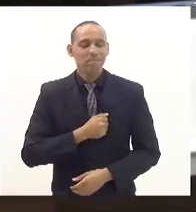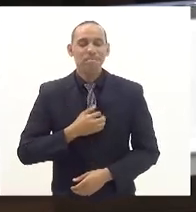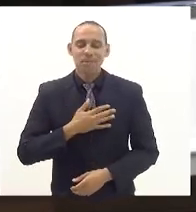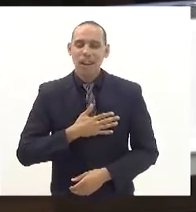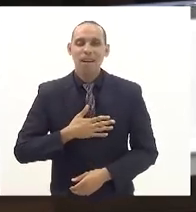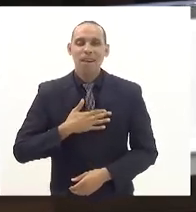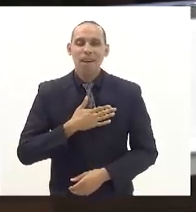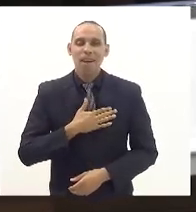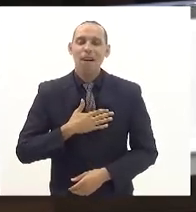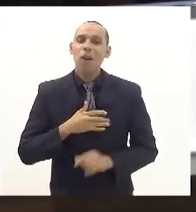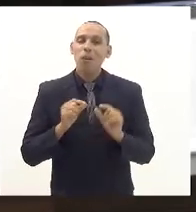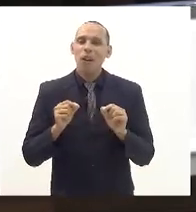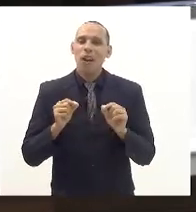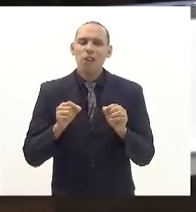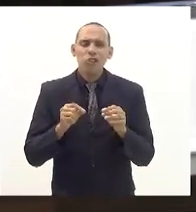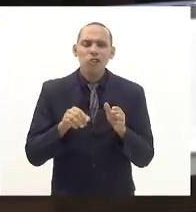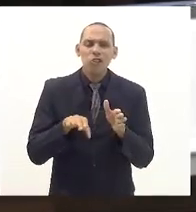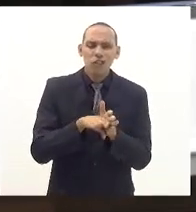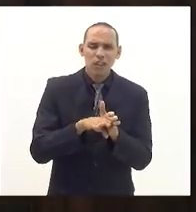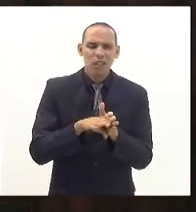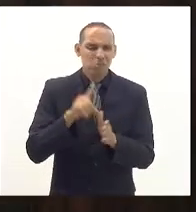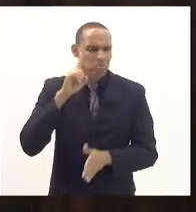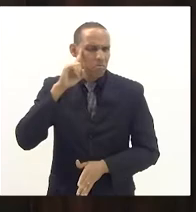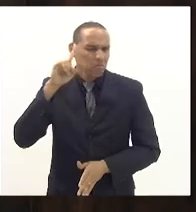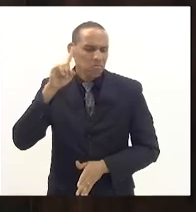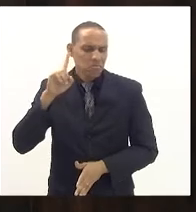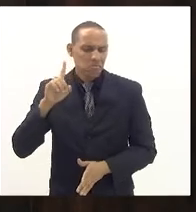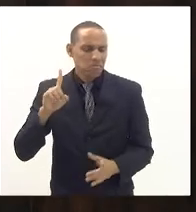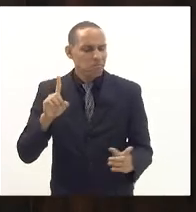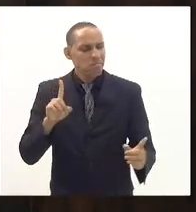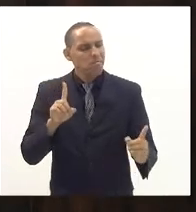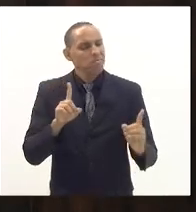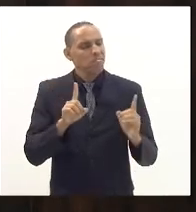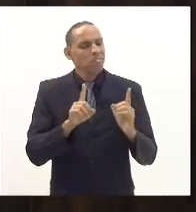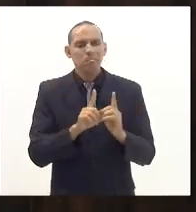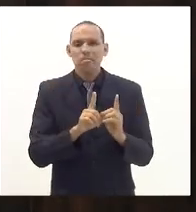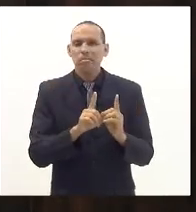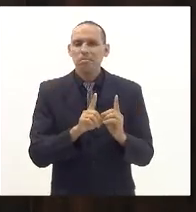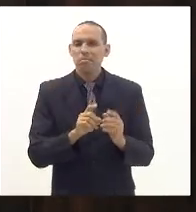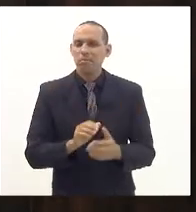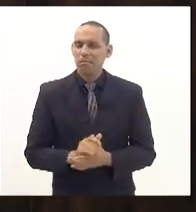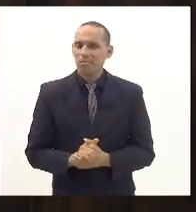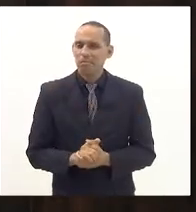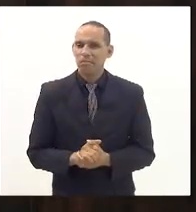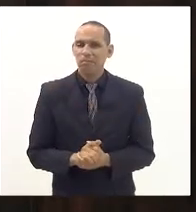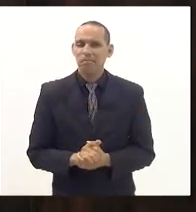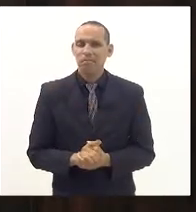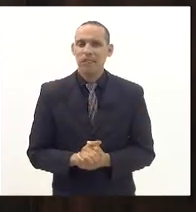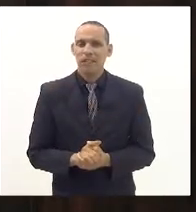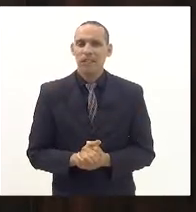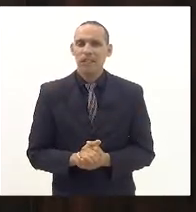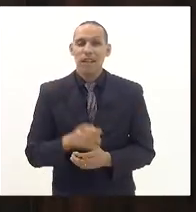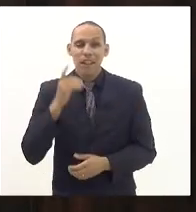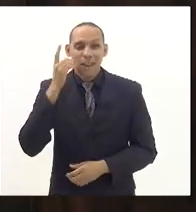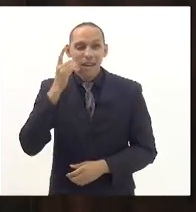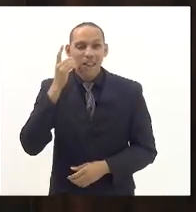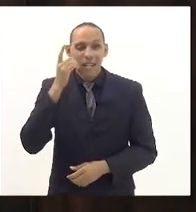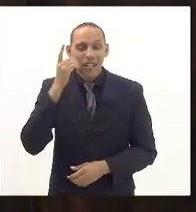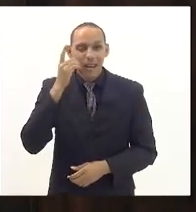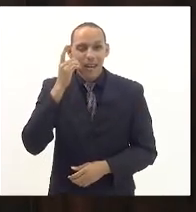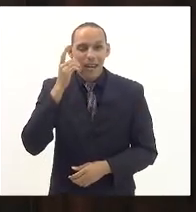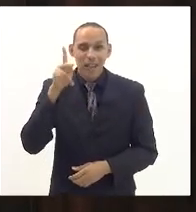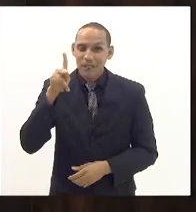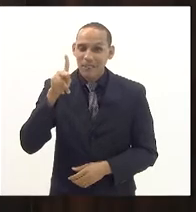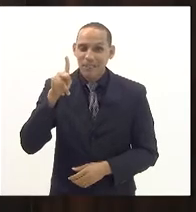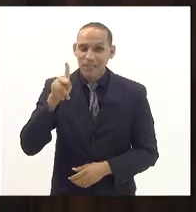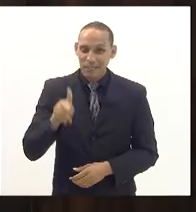de chegar um dia é perto do nosso o deputado e